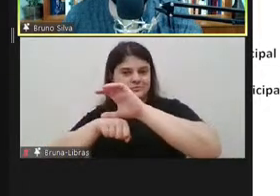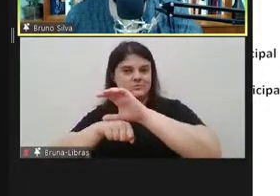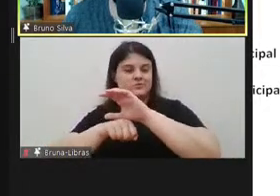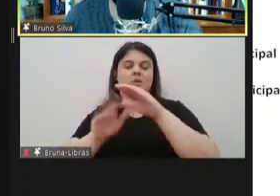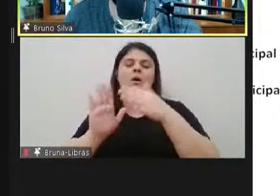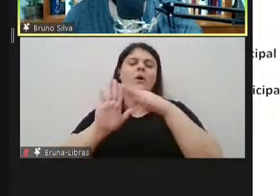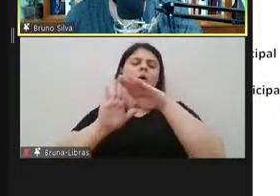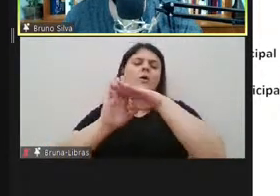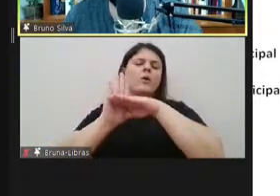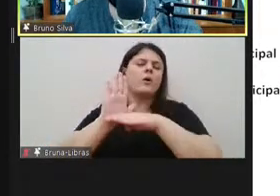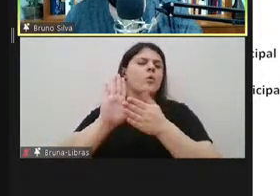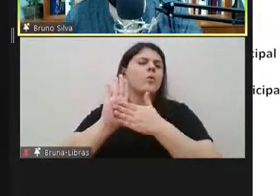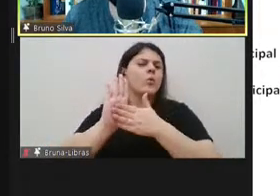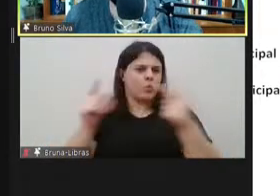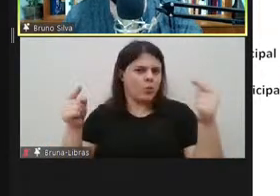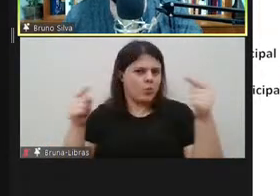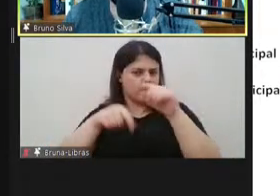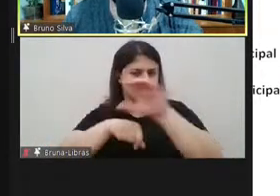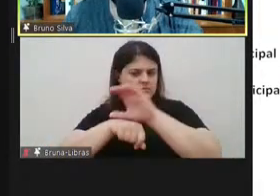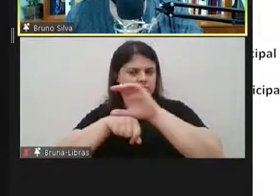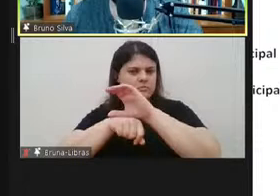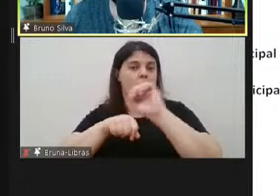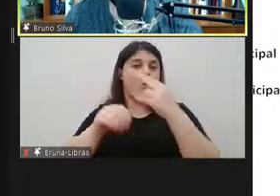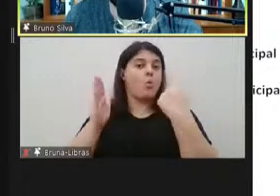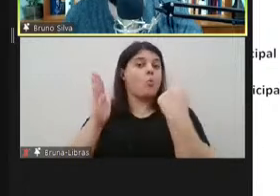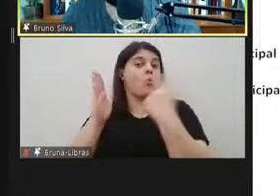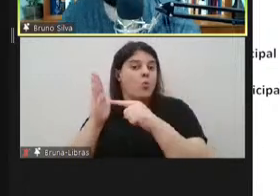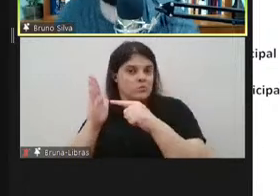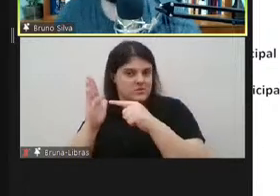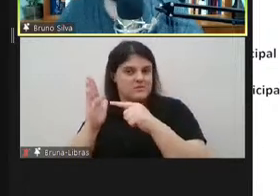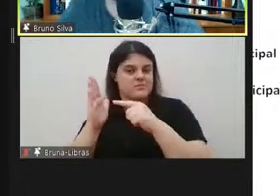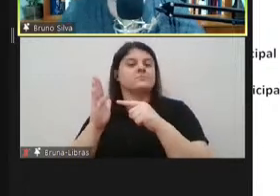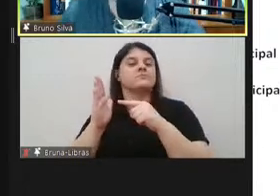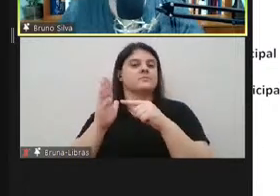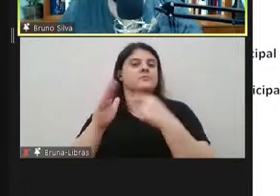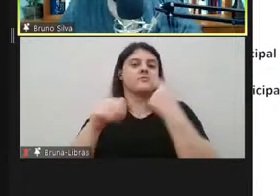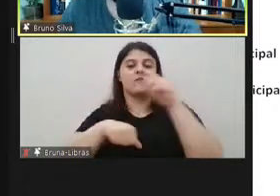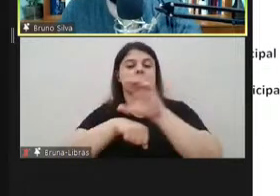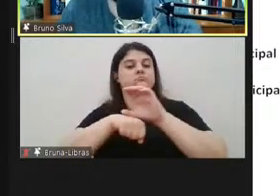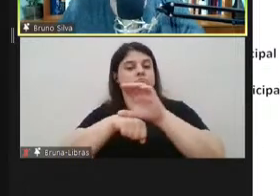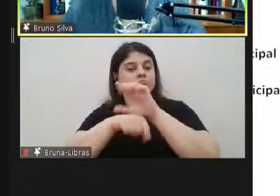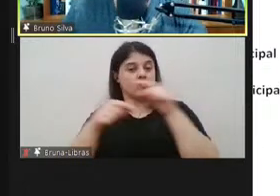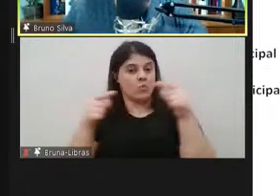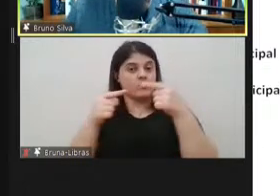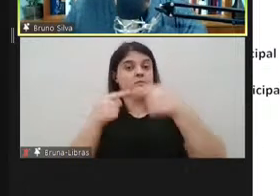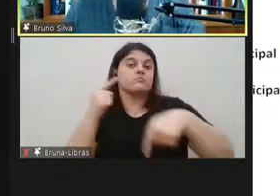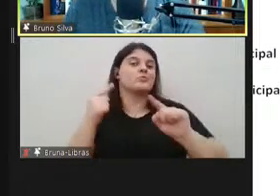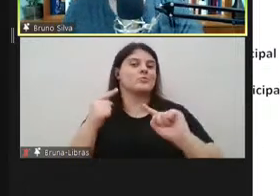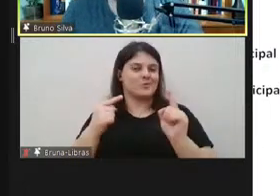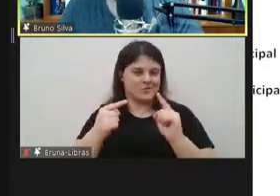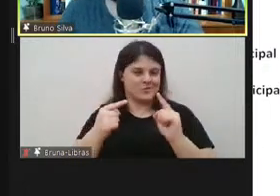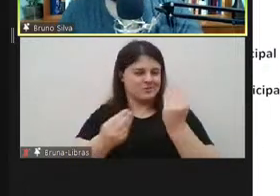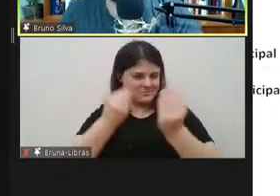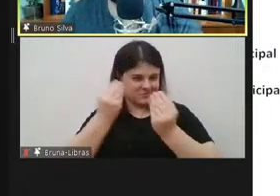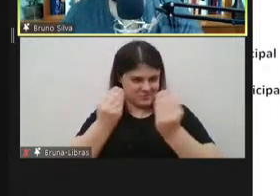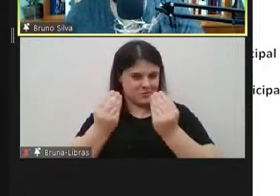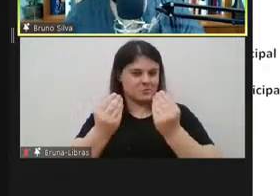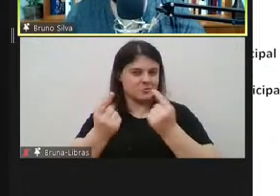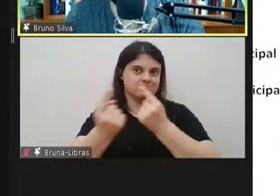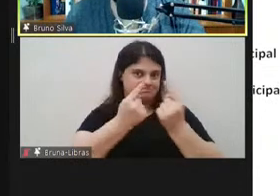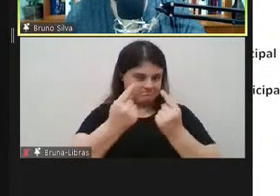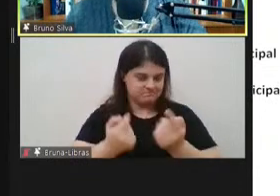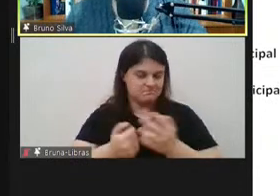das medidas né então eu judiciário ali no caso da Stephanie avaliar a constitucionalidade das medidas estão sendo